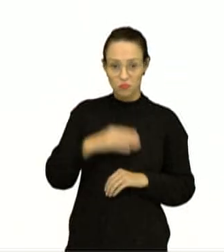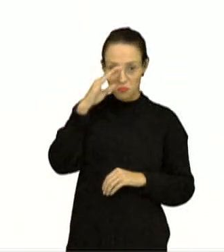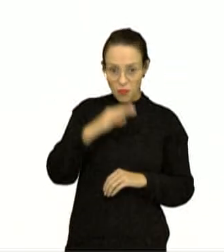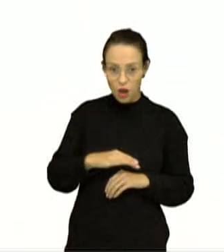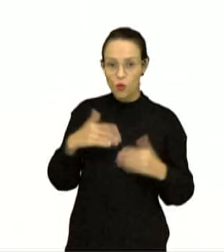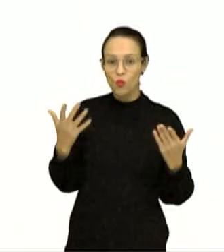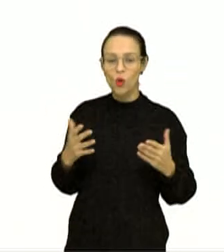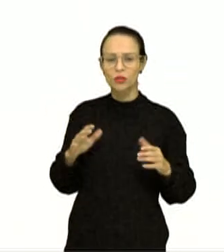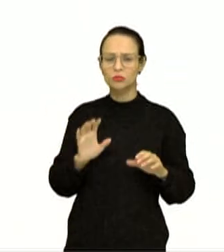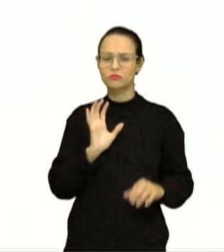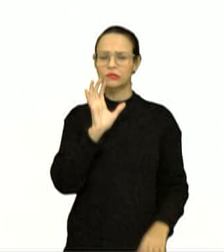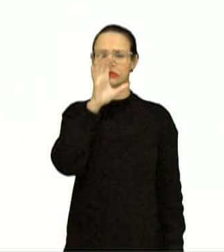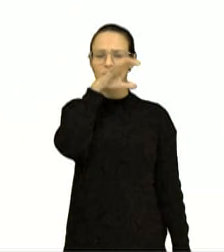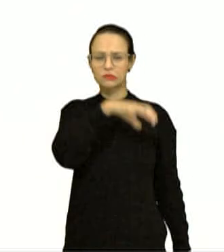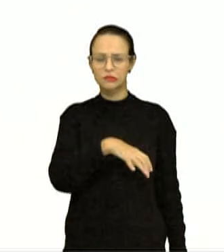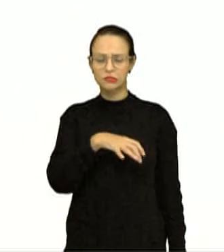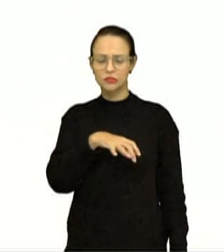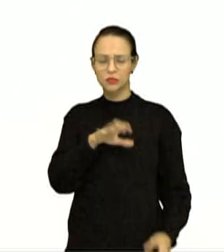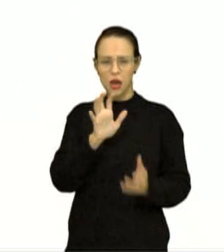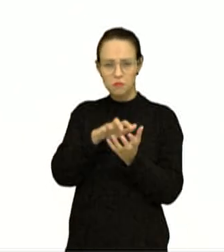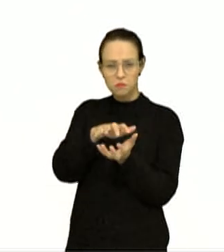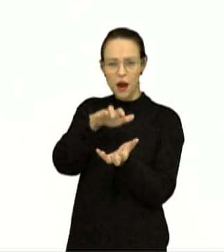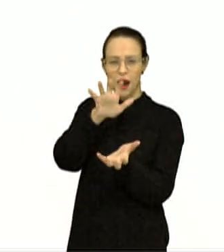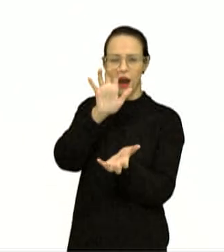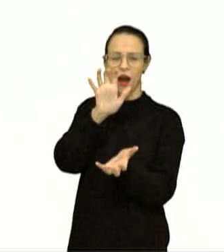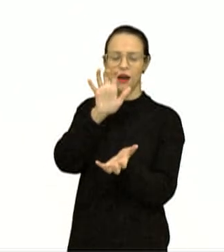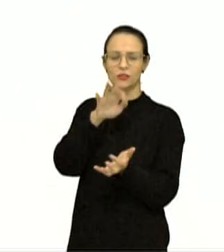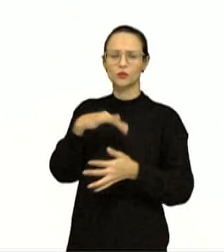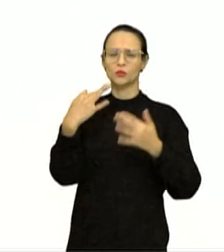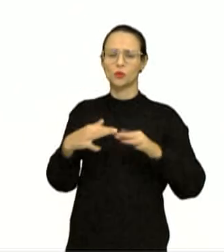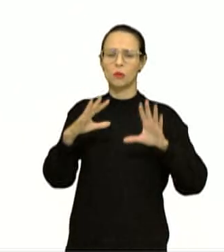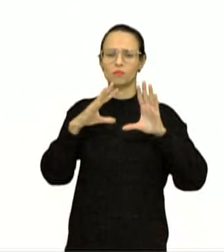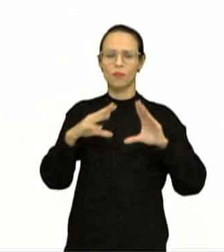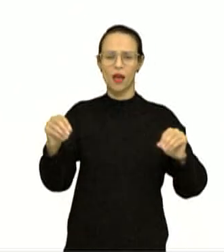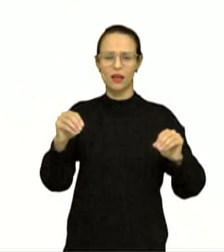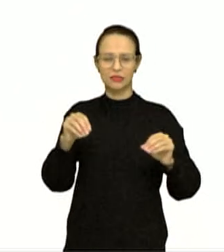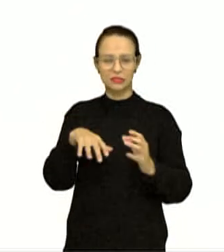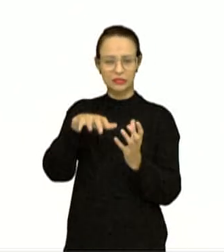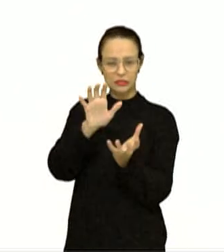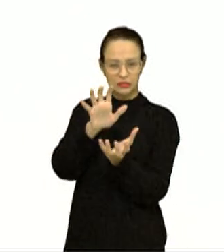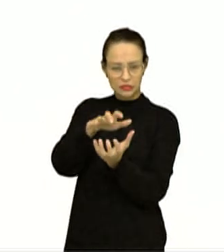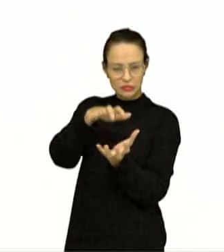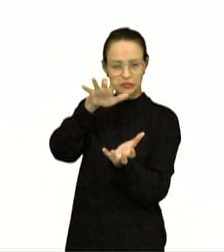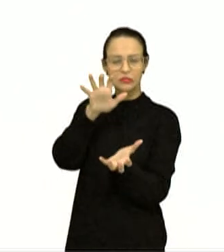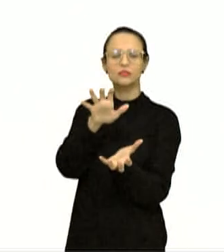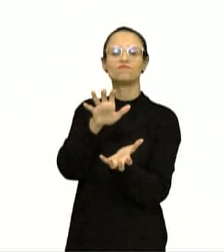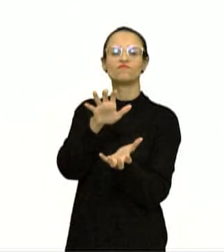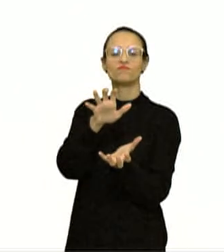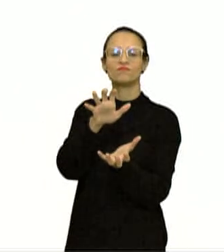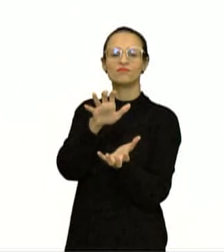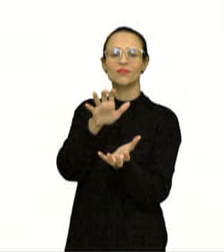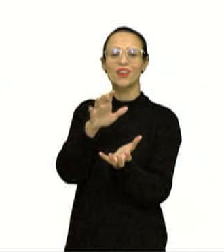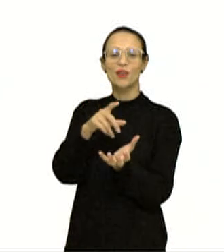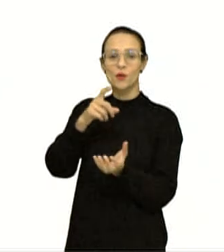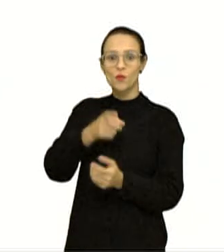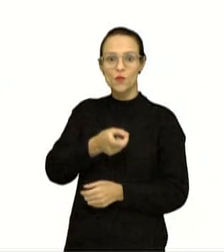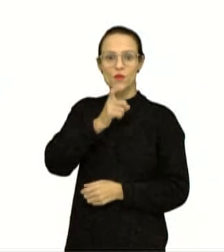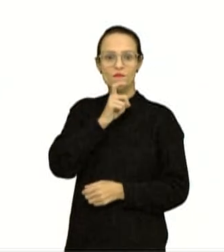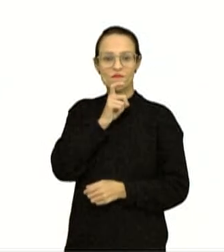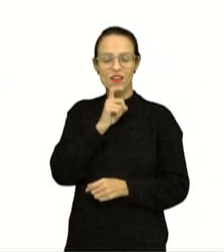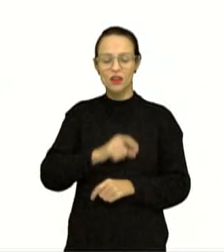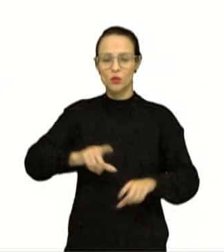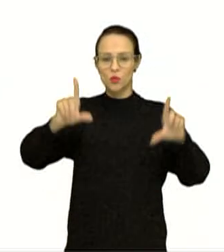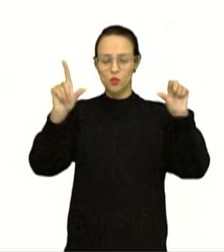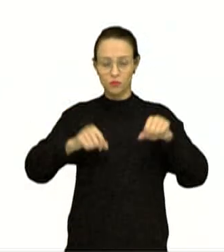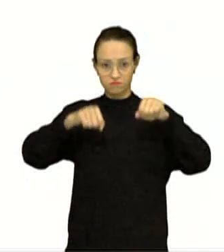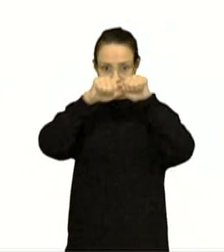Aslan chegar, ao seu rugido a dor fugirá, nos seus dentes o inverno morrerá, na sua juba a flor há